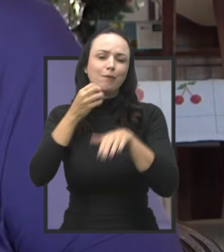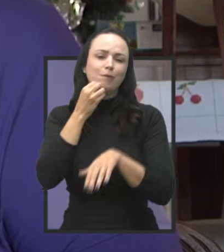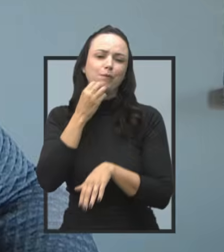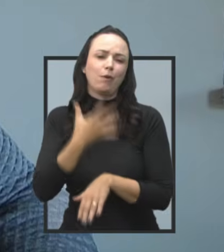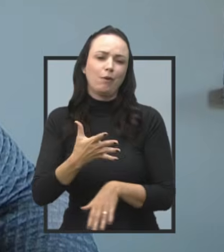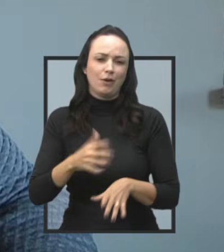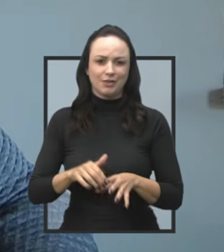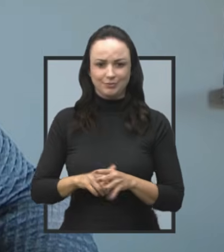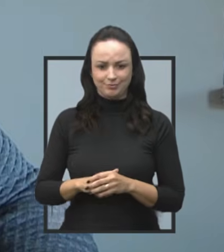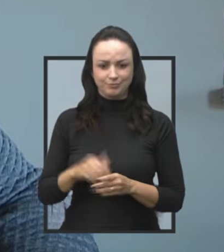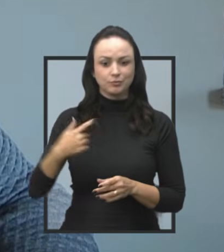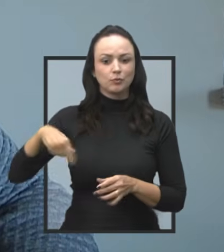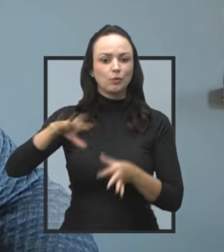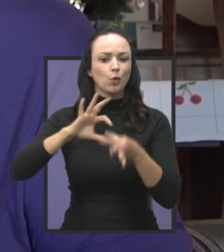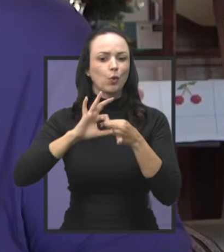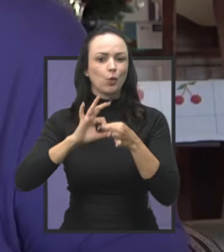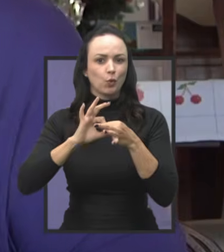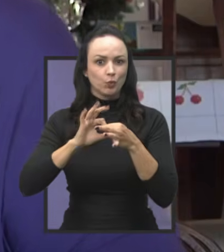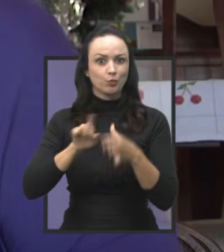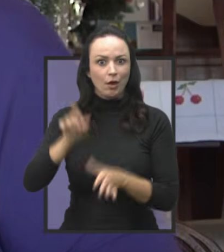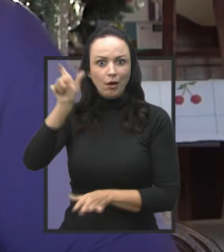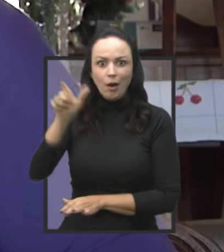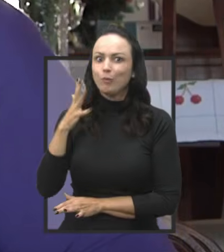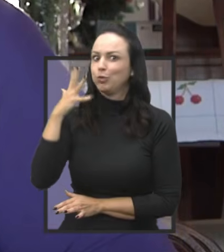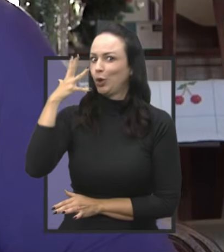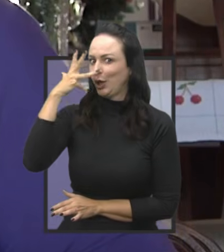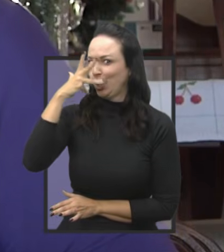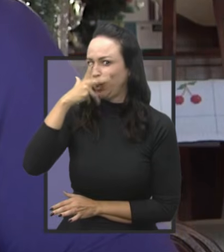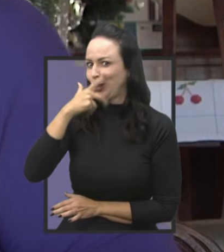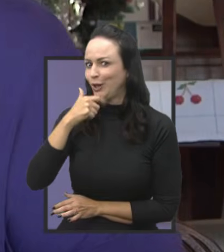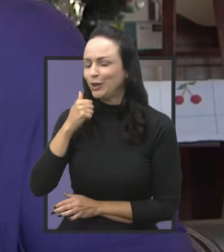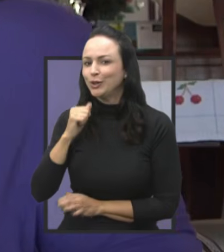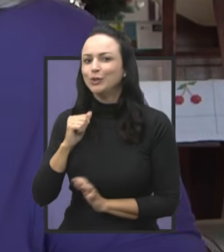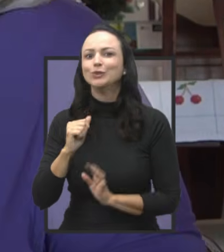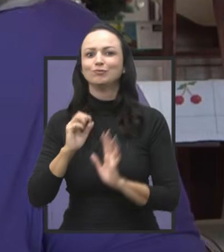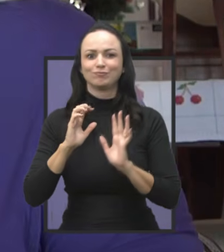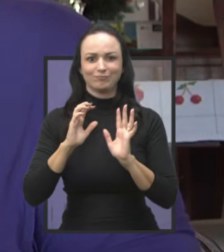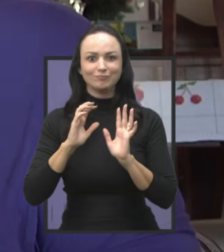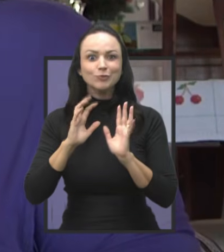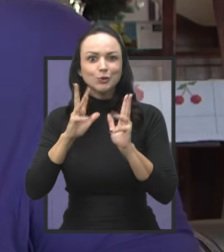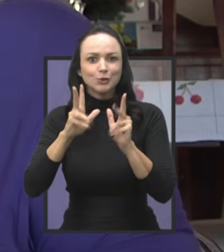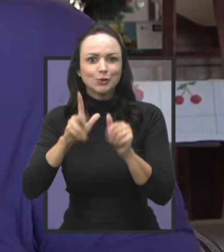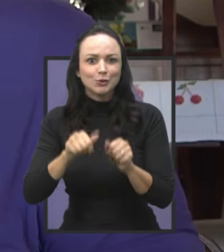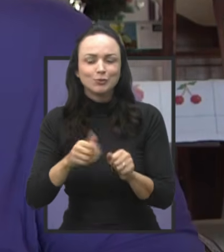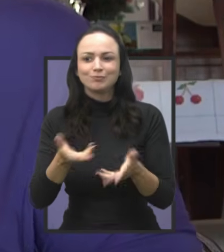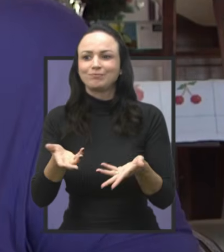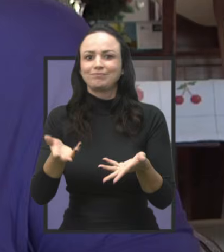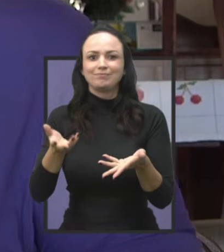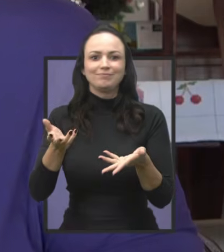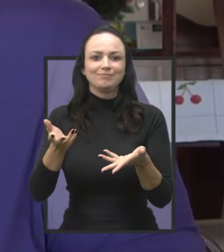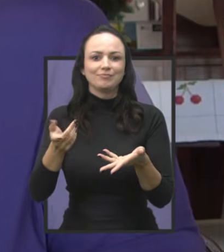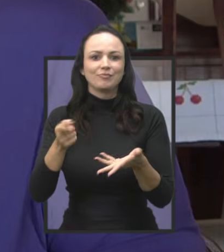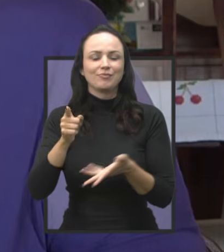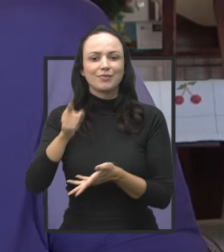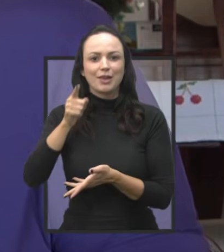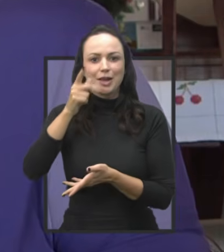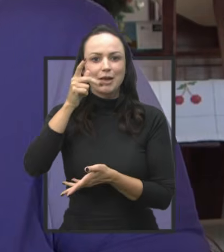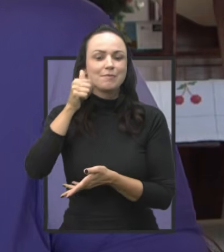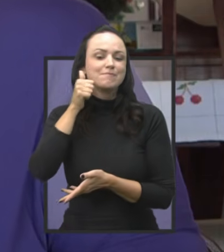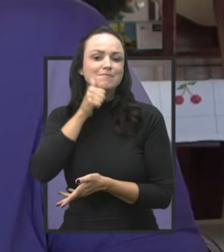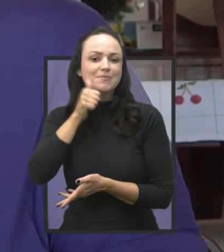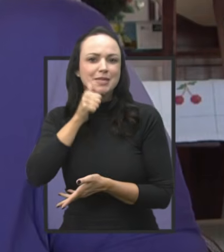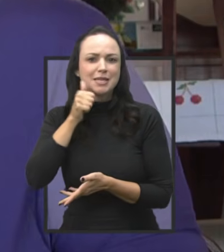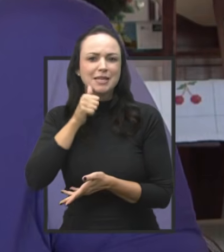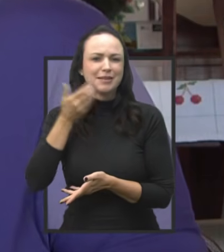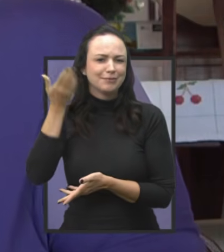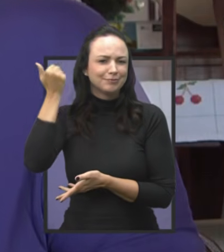boa. A gente era bem unido. Ele era bonito, todo mundo, sabe? As